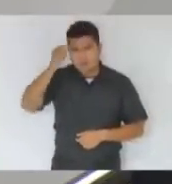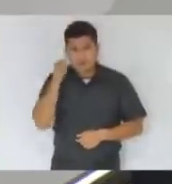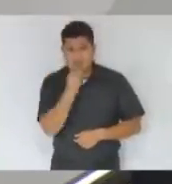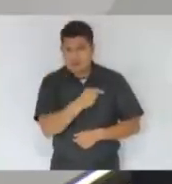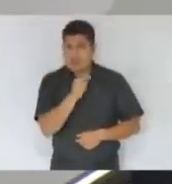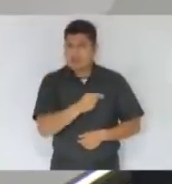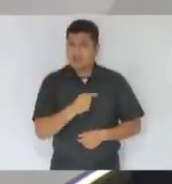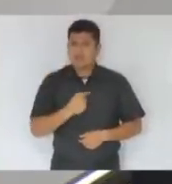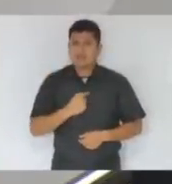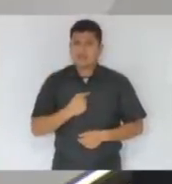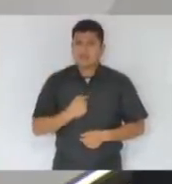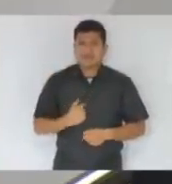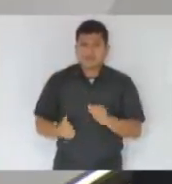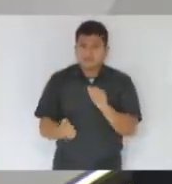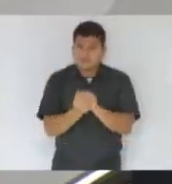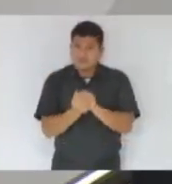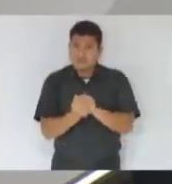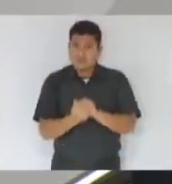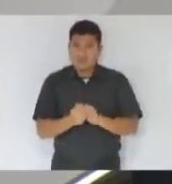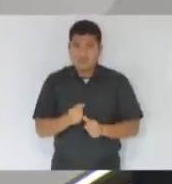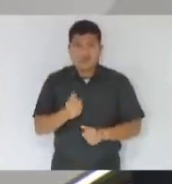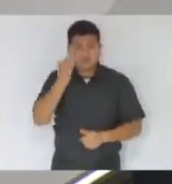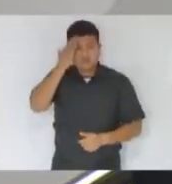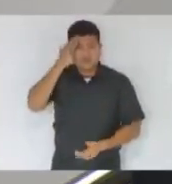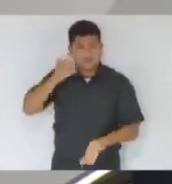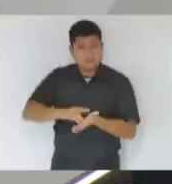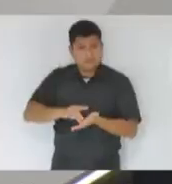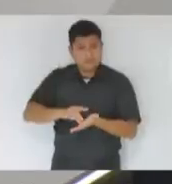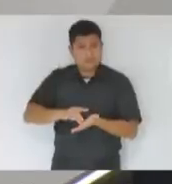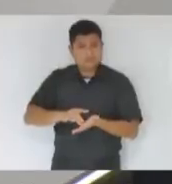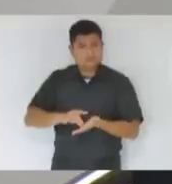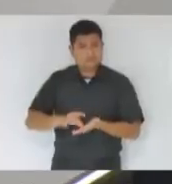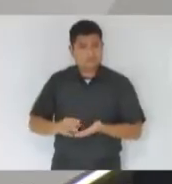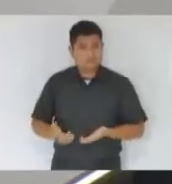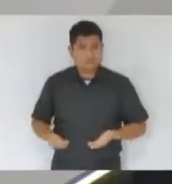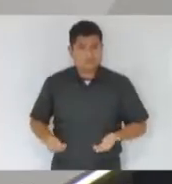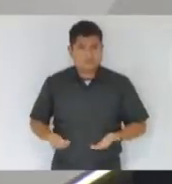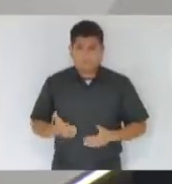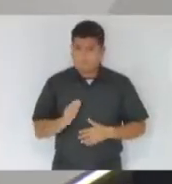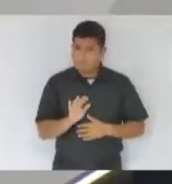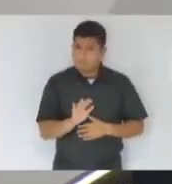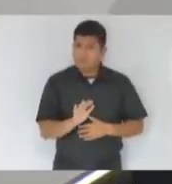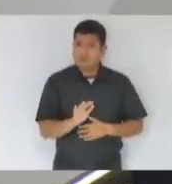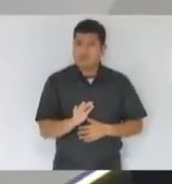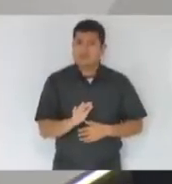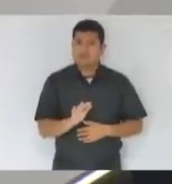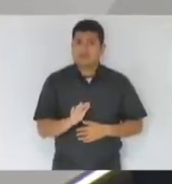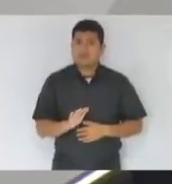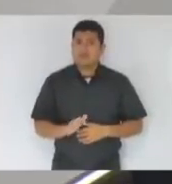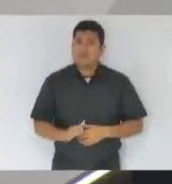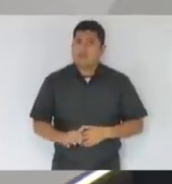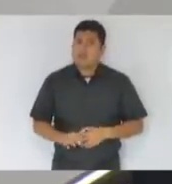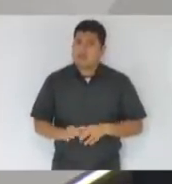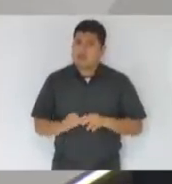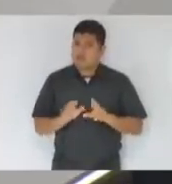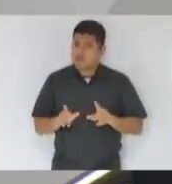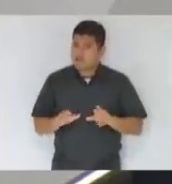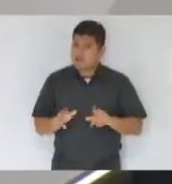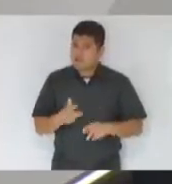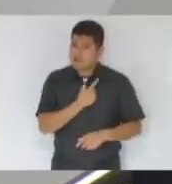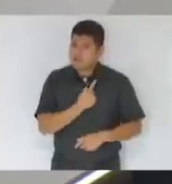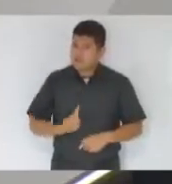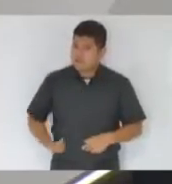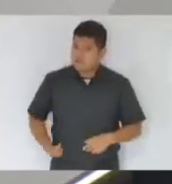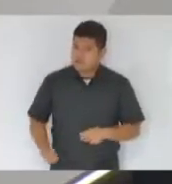colocará, vem, que eu quero saber se é verdade. Vem. Agora, uma coisa é o governador com a pessoa